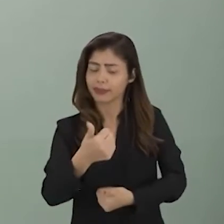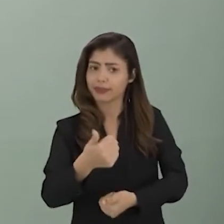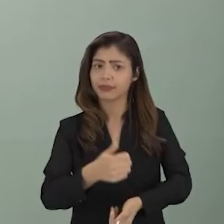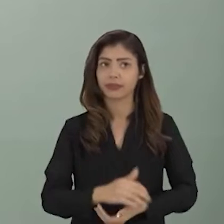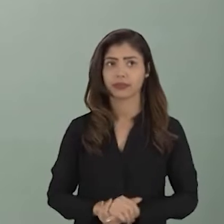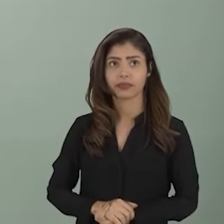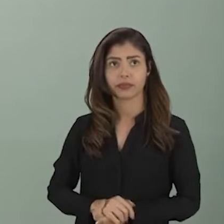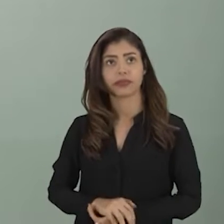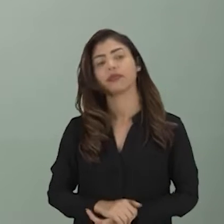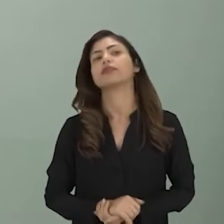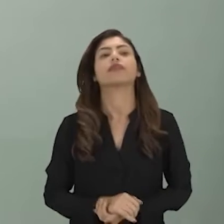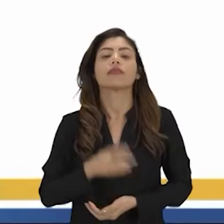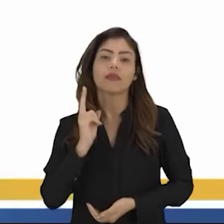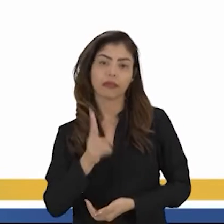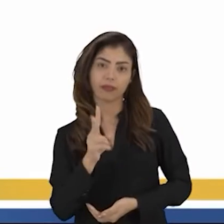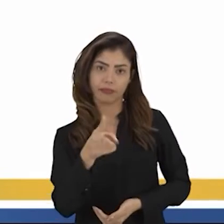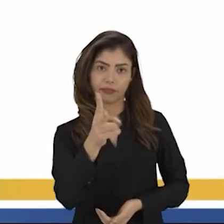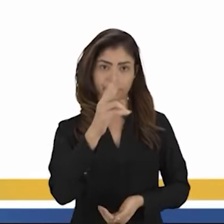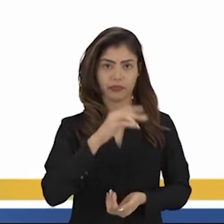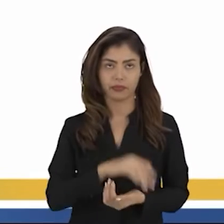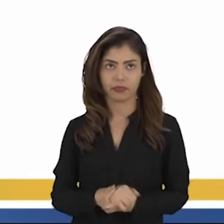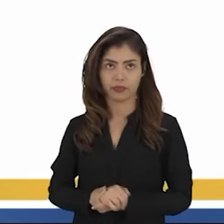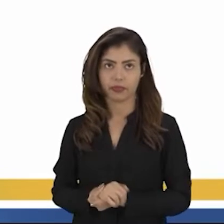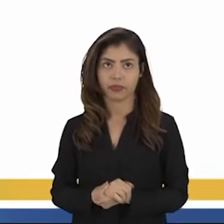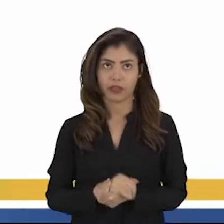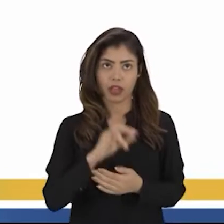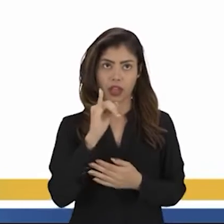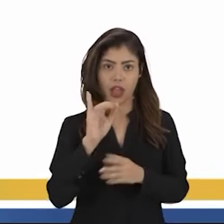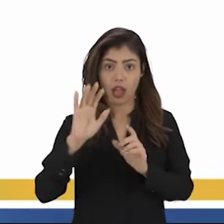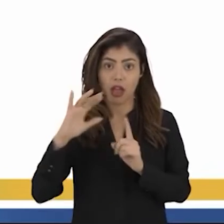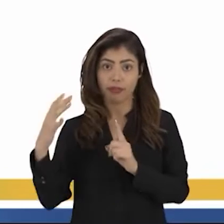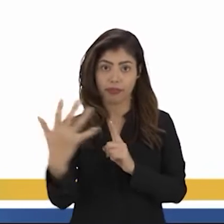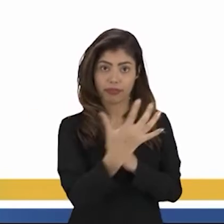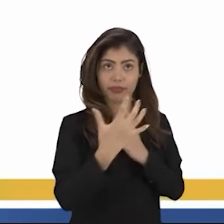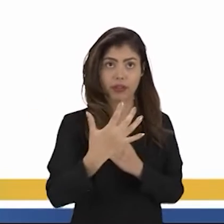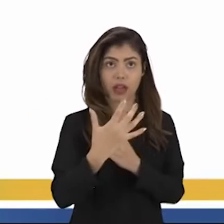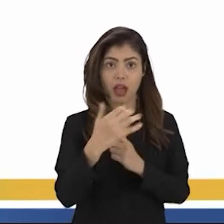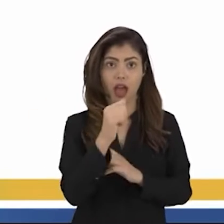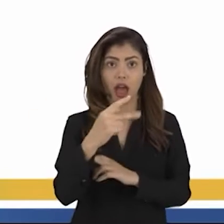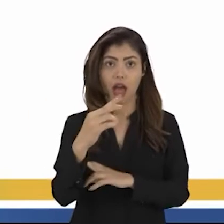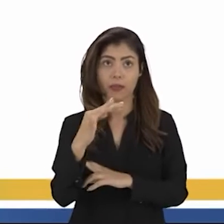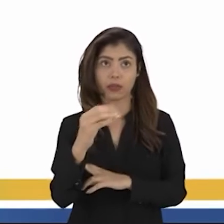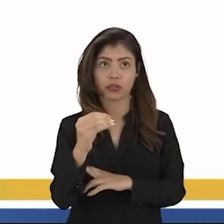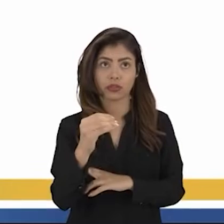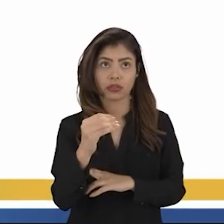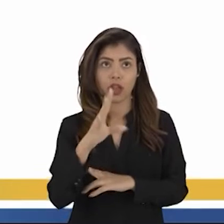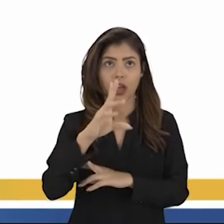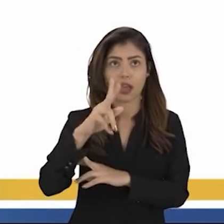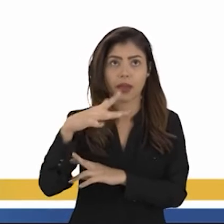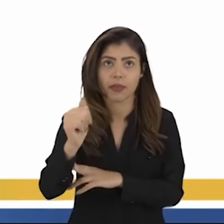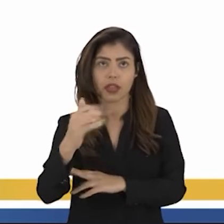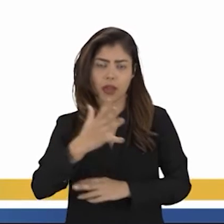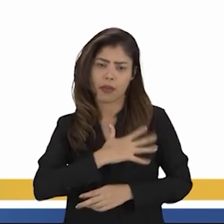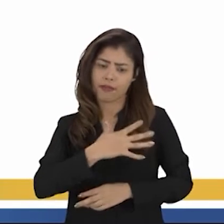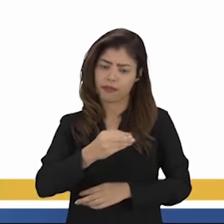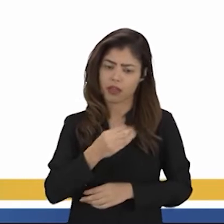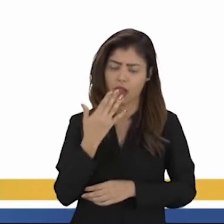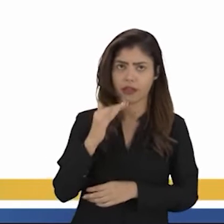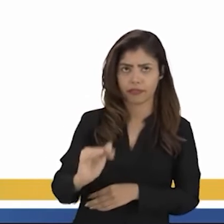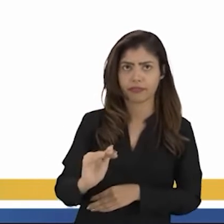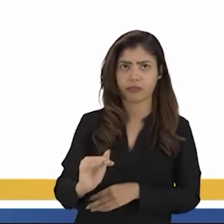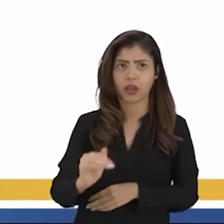beleza? Continuando. Para isolar o aposto. Camila, minha filha caçula, já